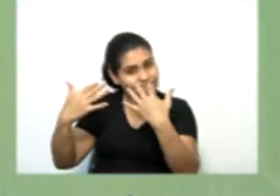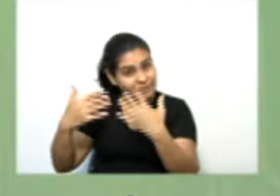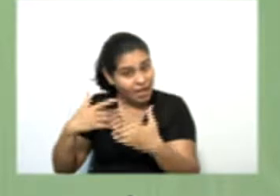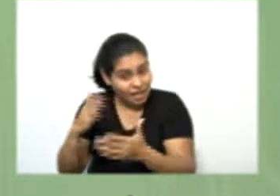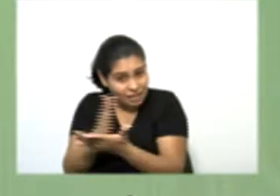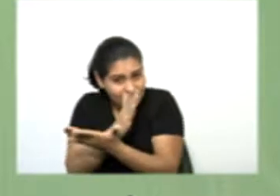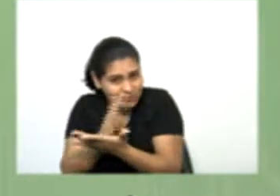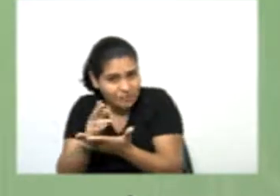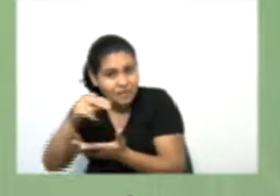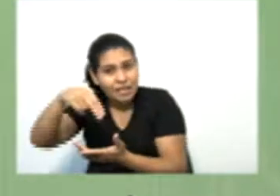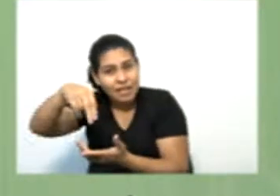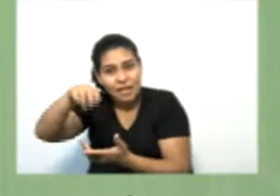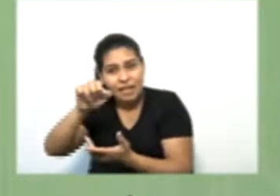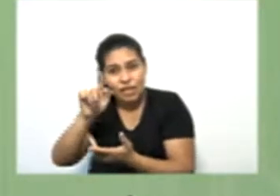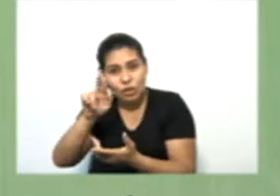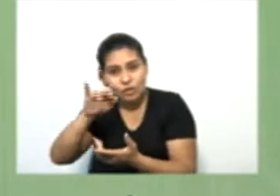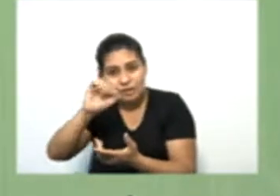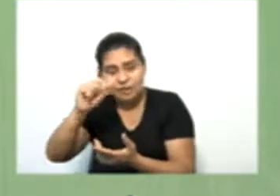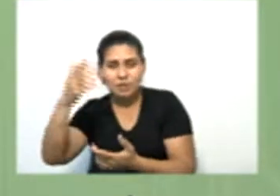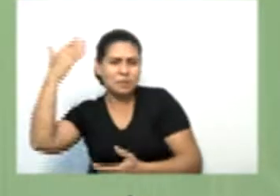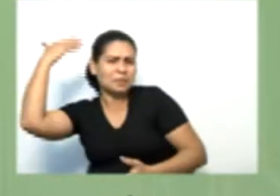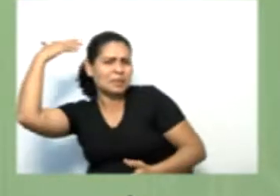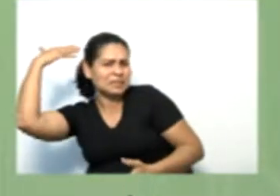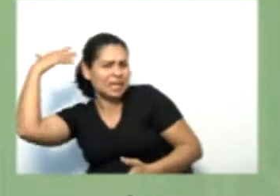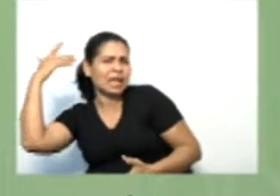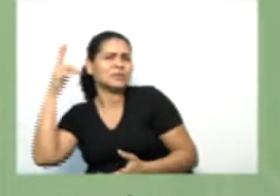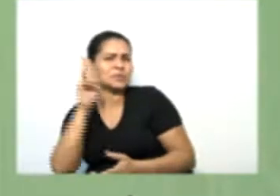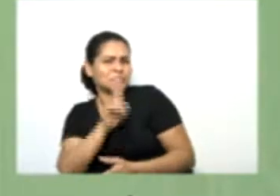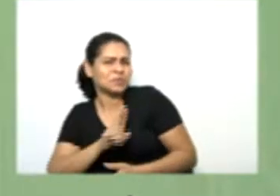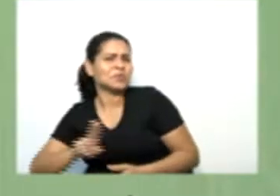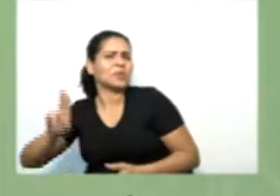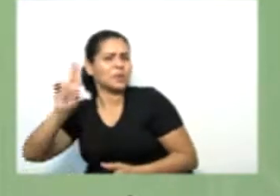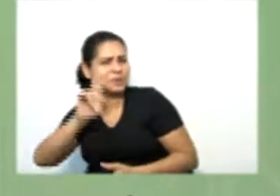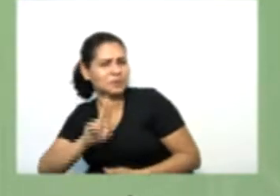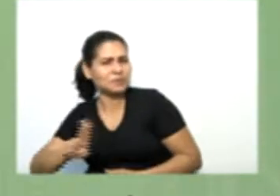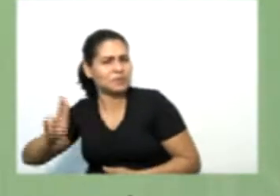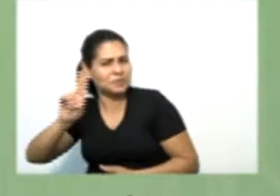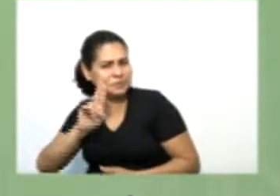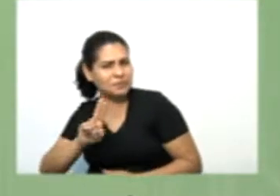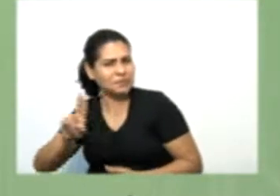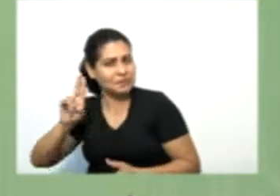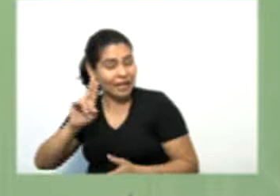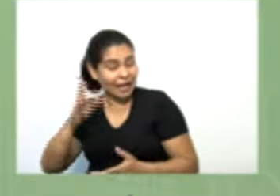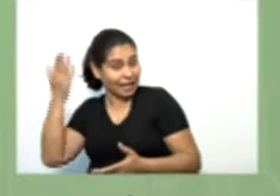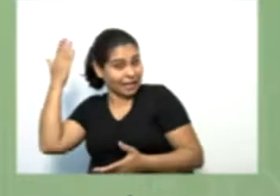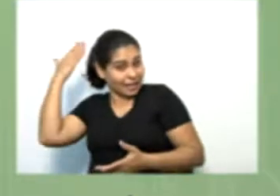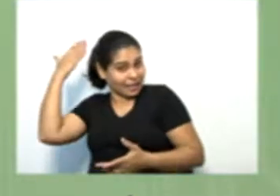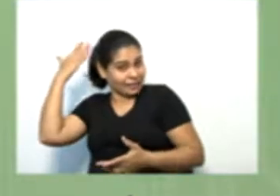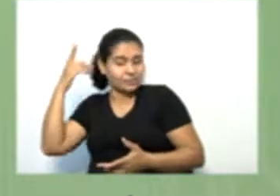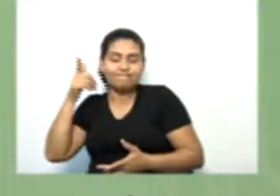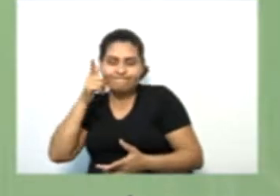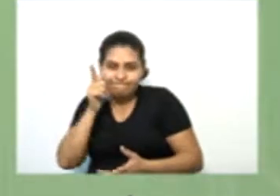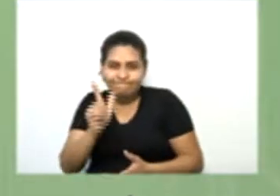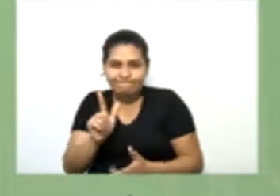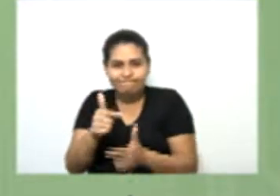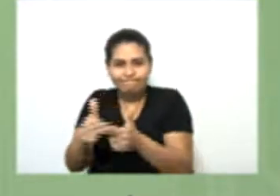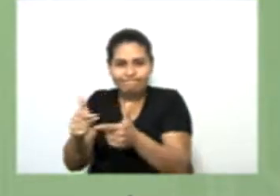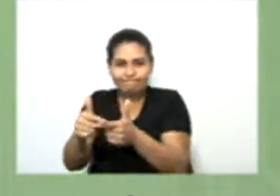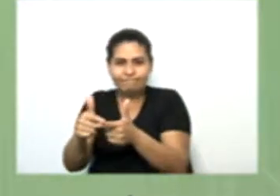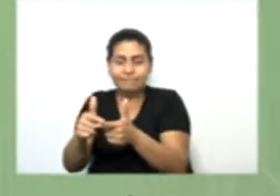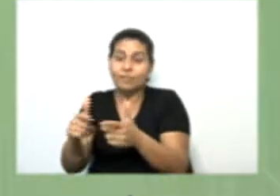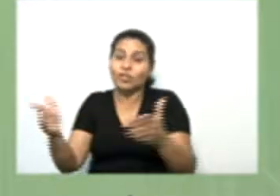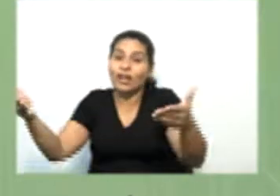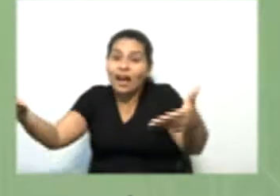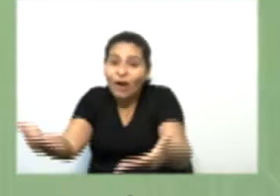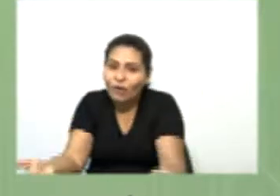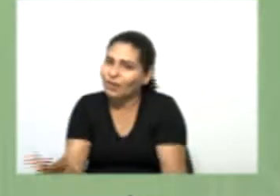uma negociação que foi boa no passado, que você usou certos métodos no passado para resolver aquela negociação, pode